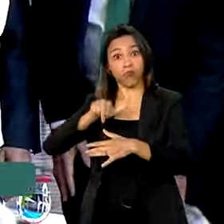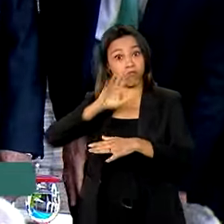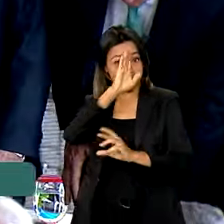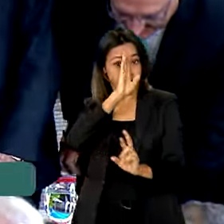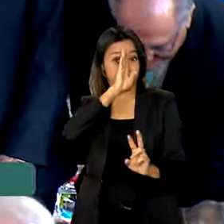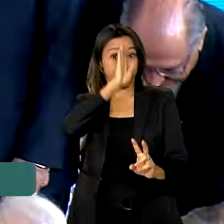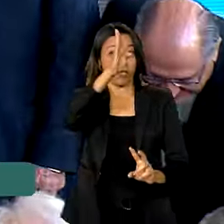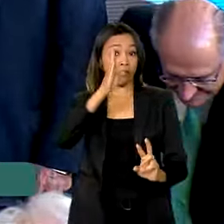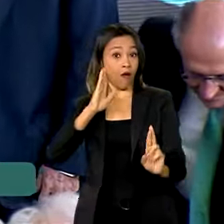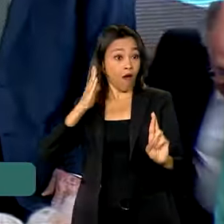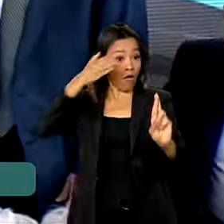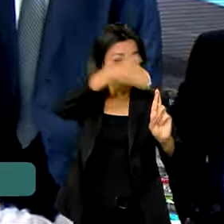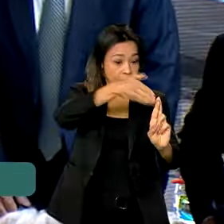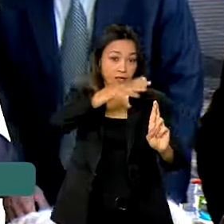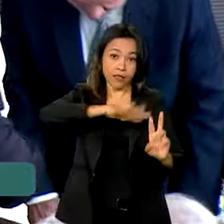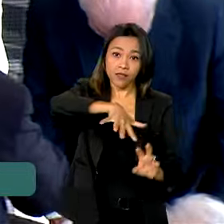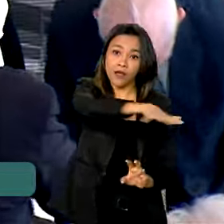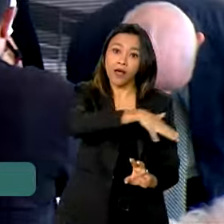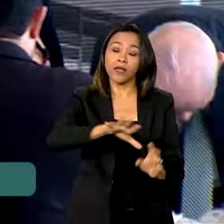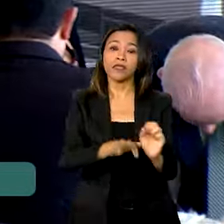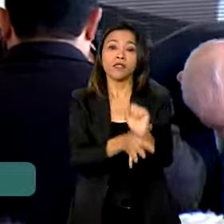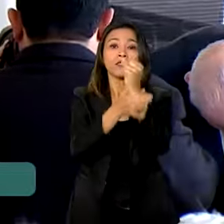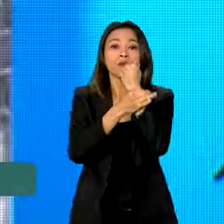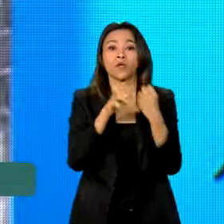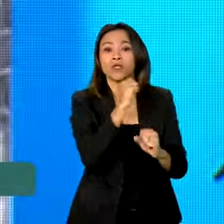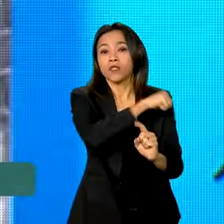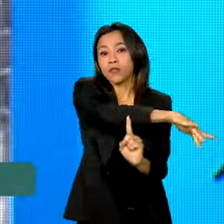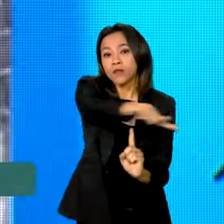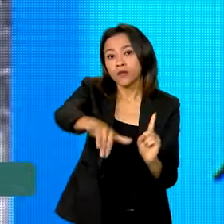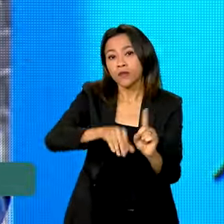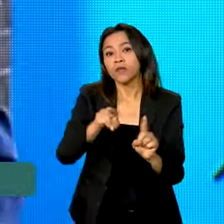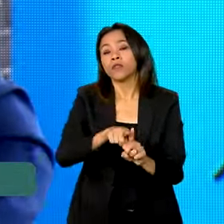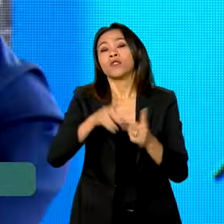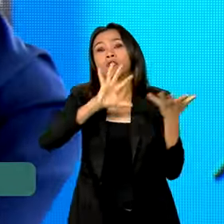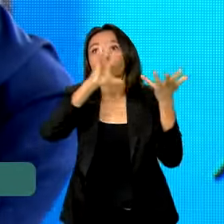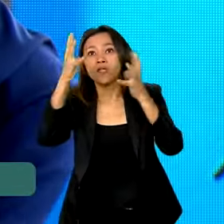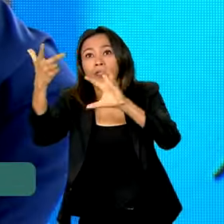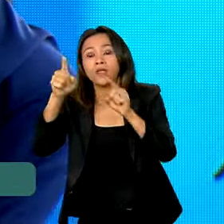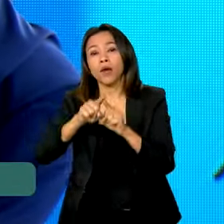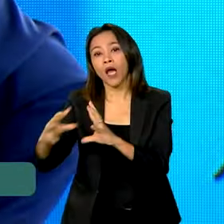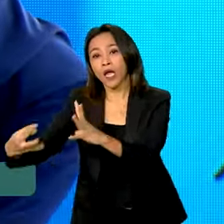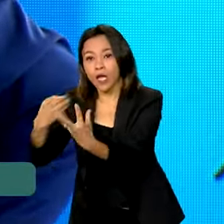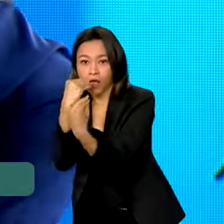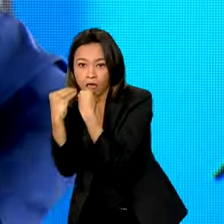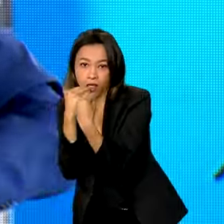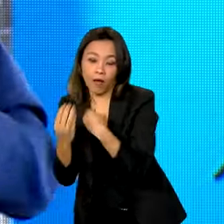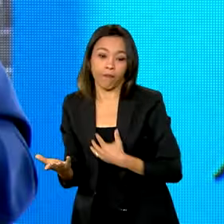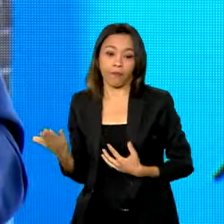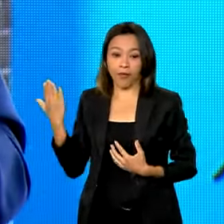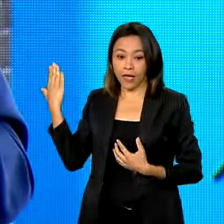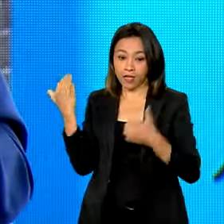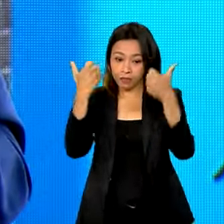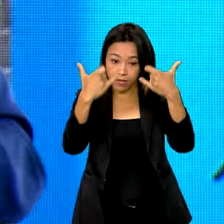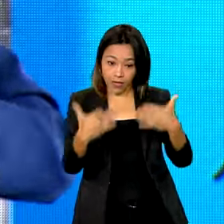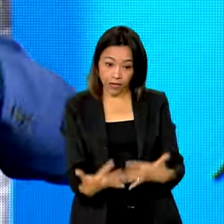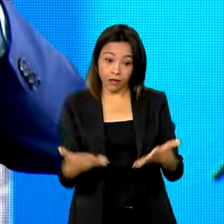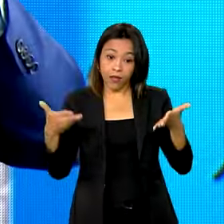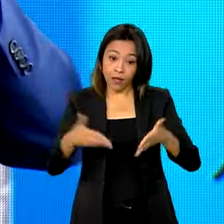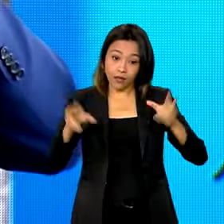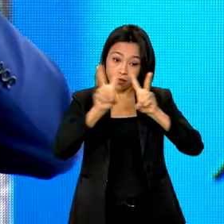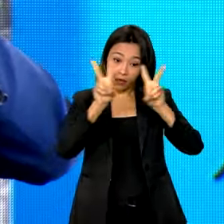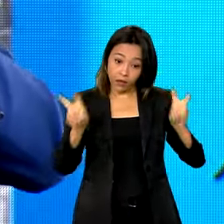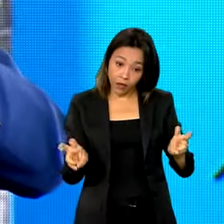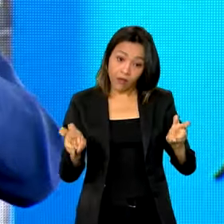da segurança ambiental, climática e alimentar. Essa matéria da transformação ecológica,